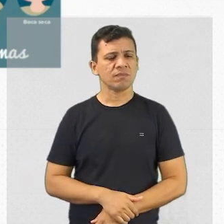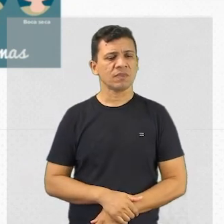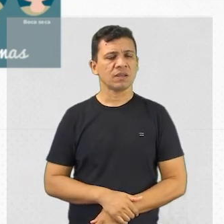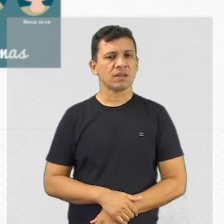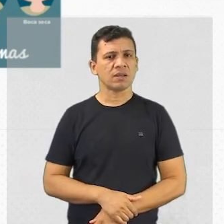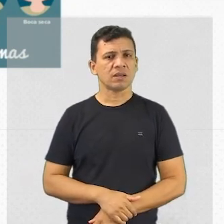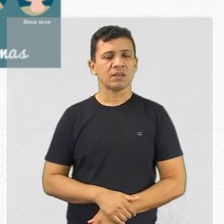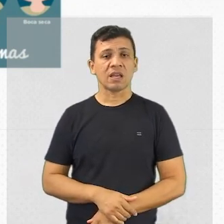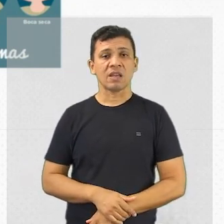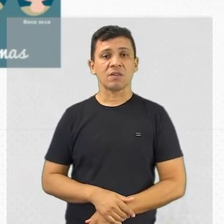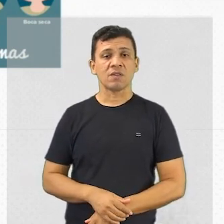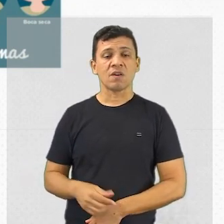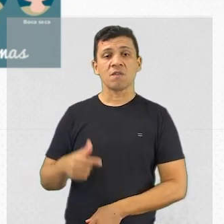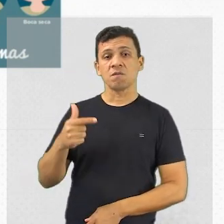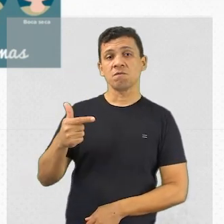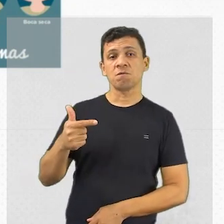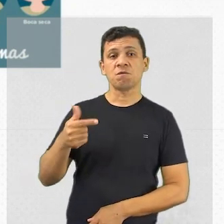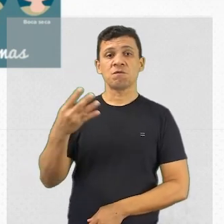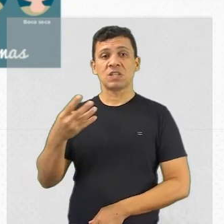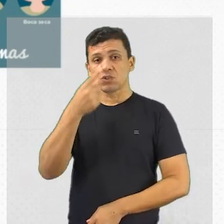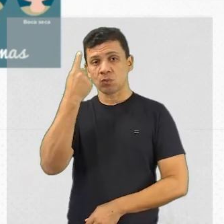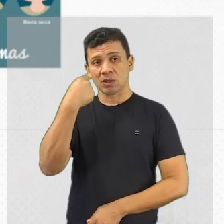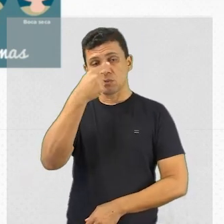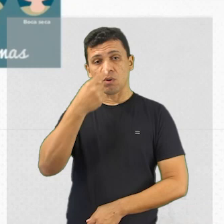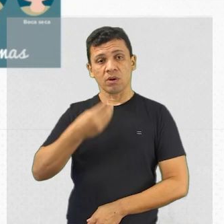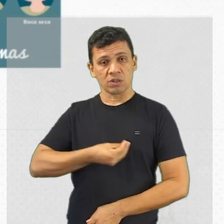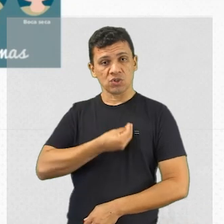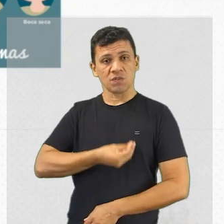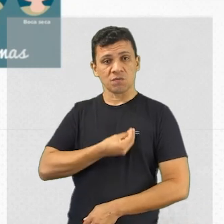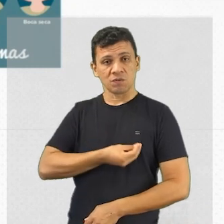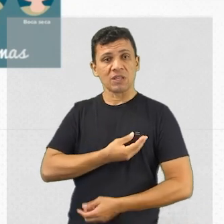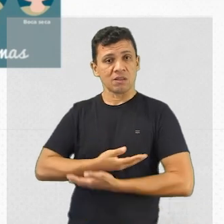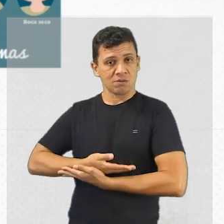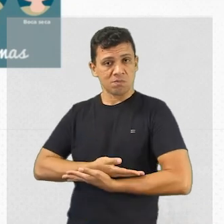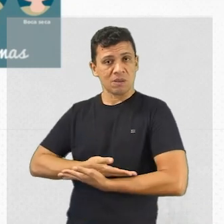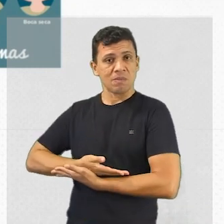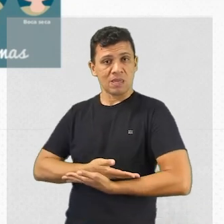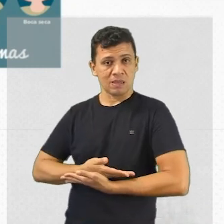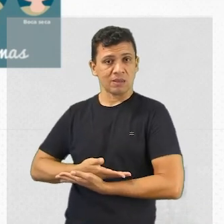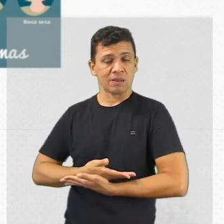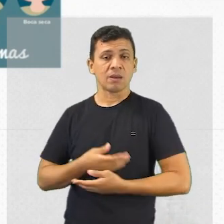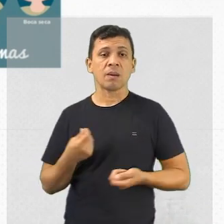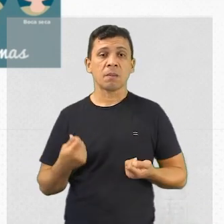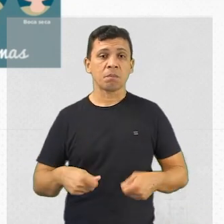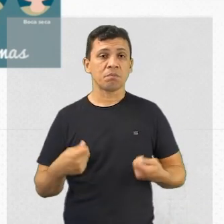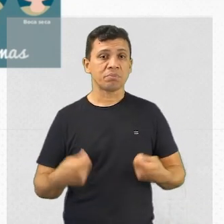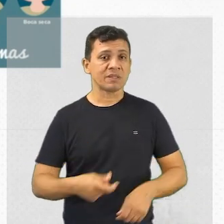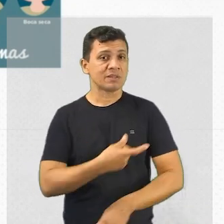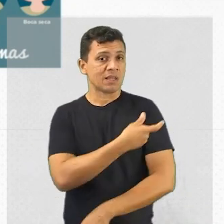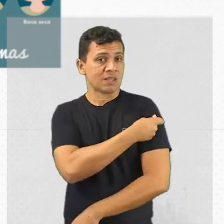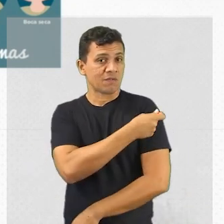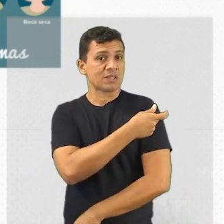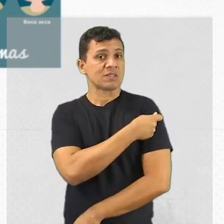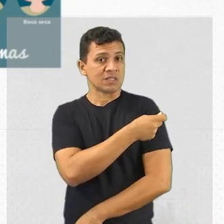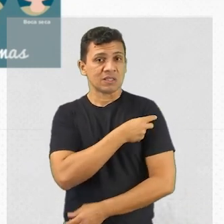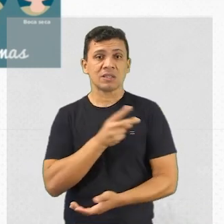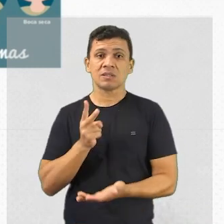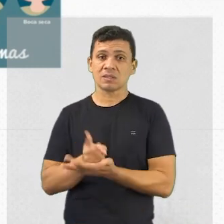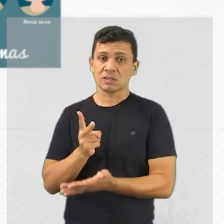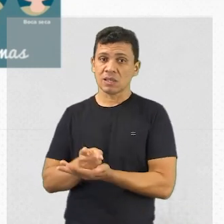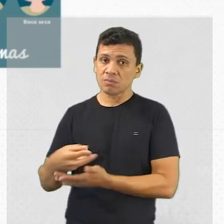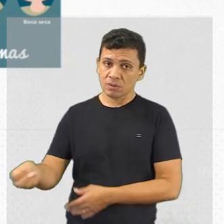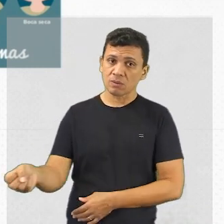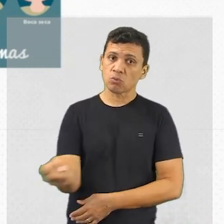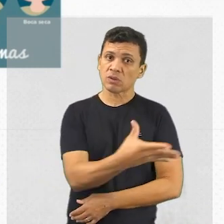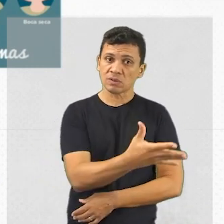das primeiras 24 horas da criança, né, a gente precisa que essa vacina esteja atualizada, né, e essas são